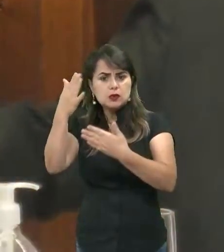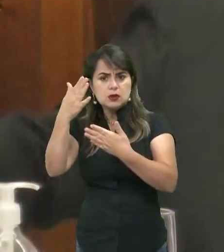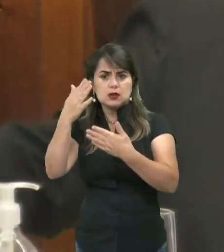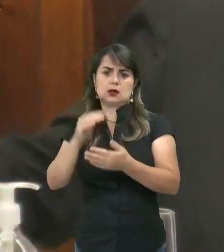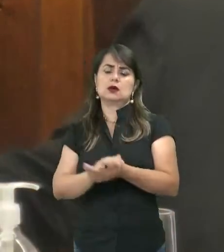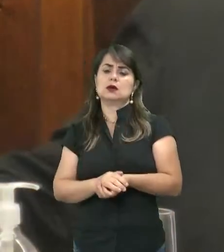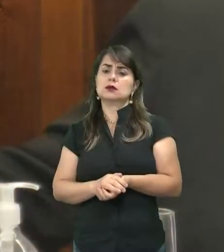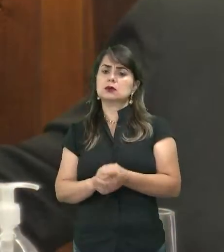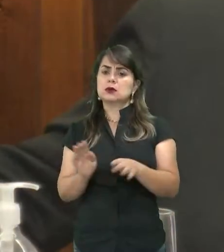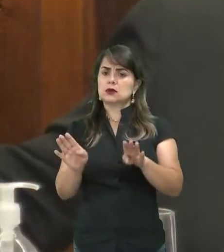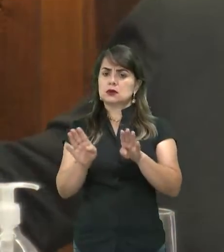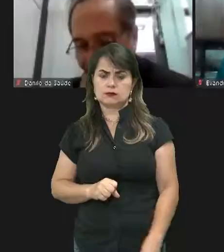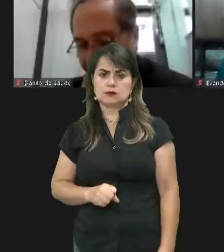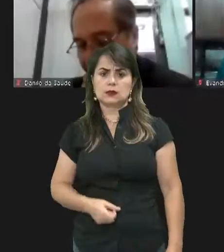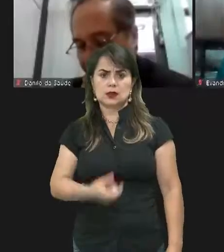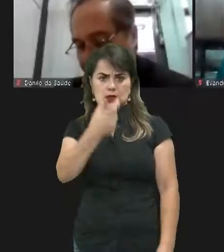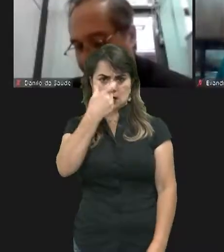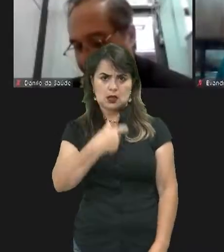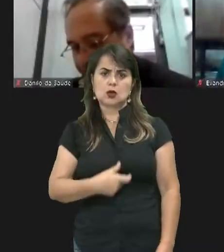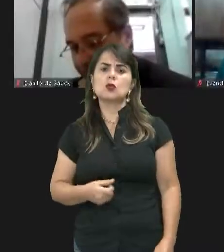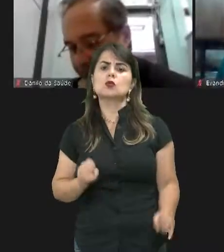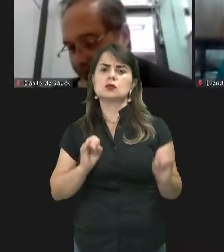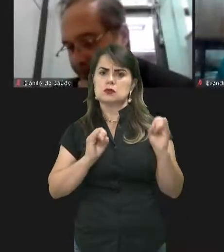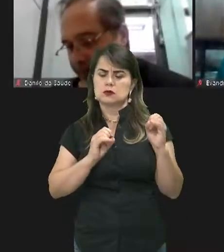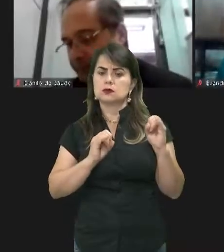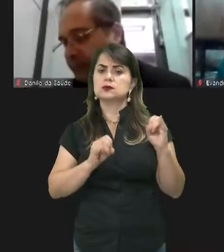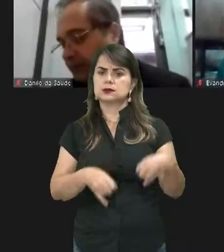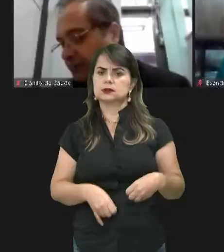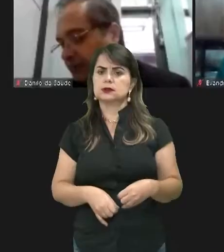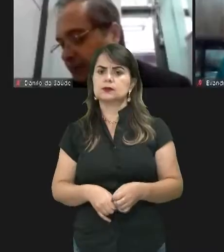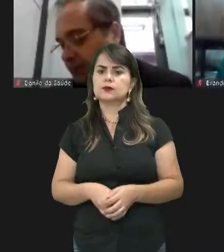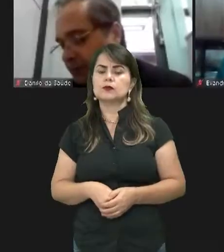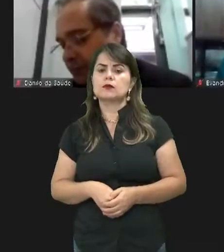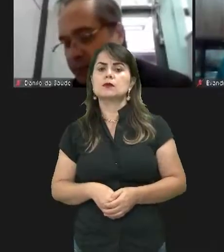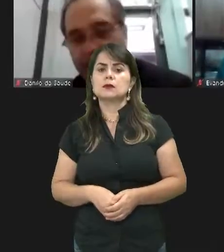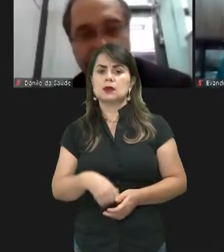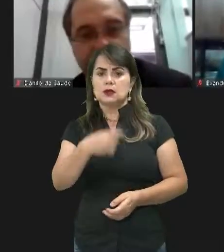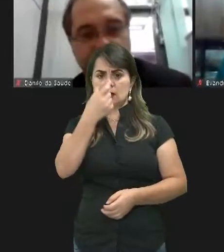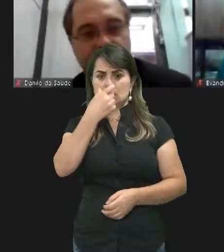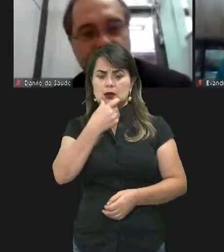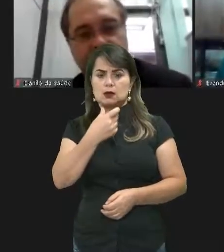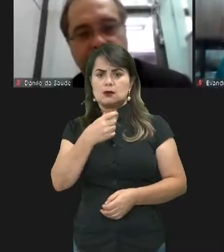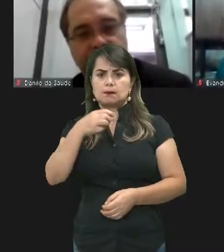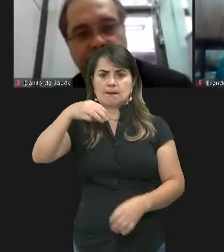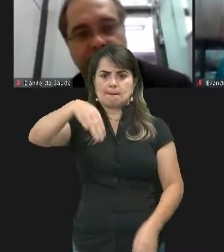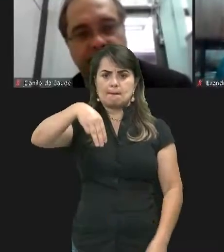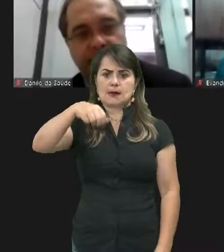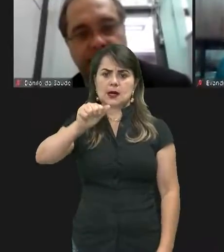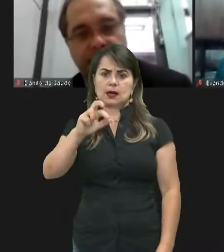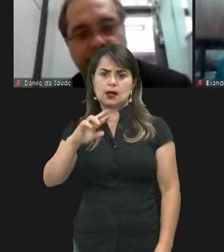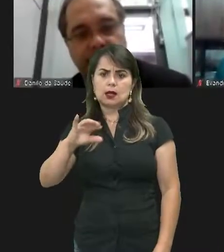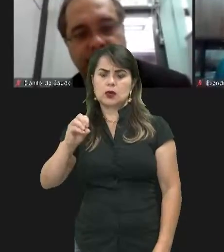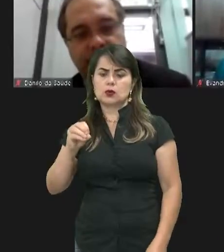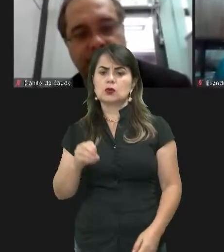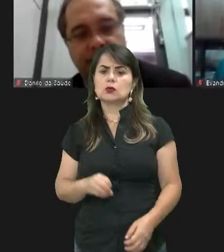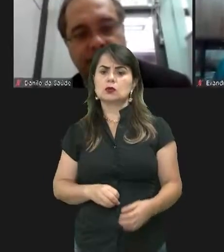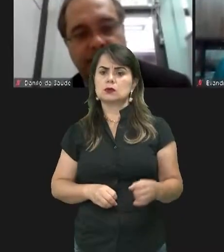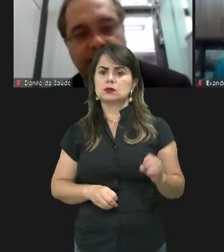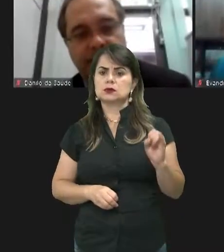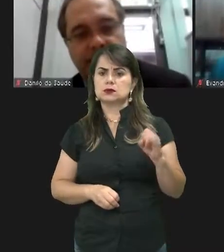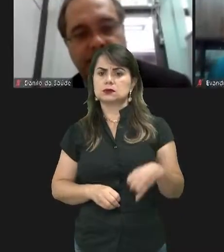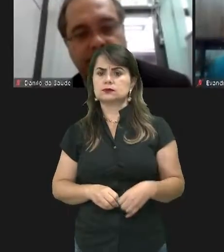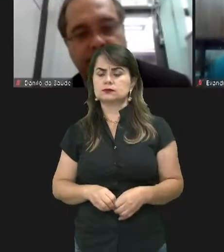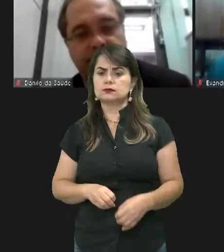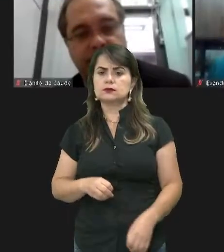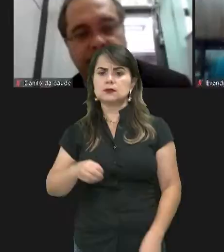os vereadores. Coraine não participou da sessão por estar afastado devido a problemas de saúde. Apenas